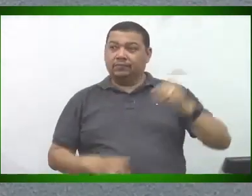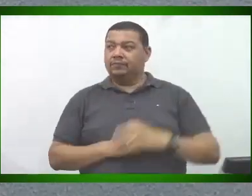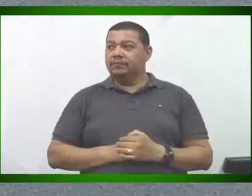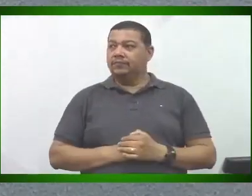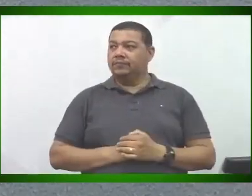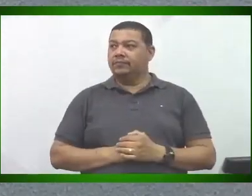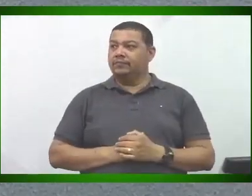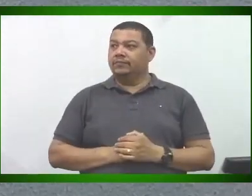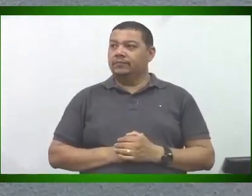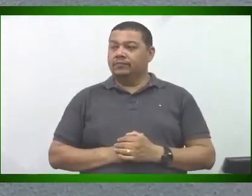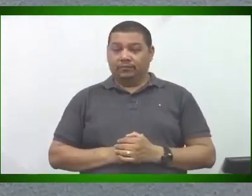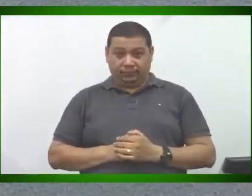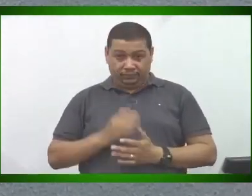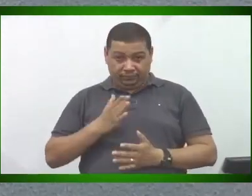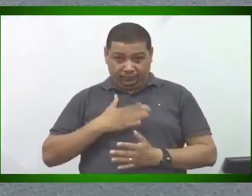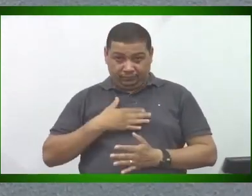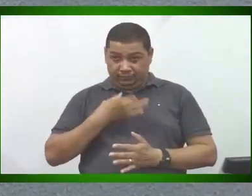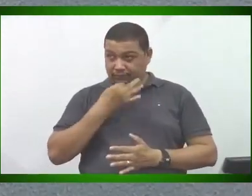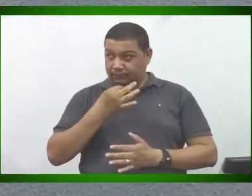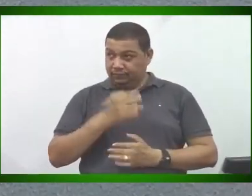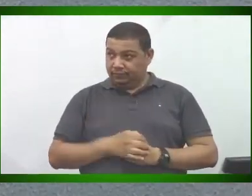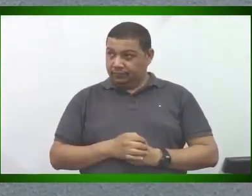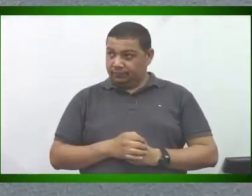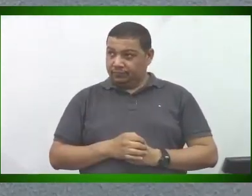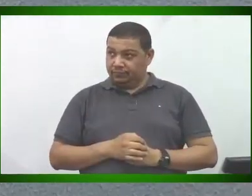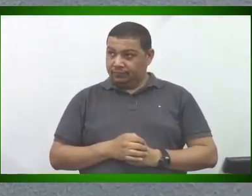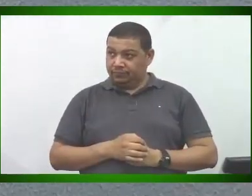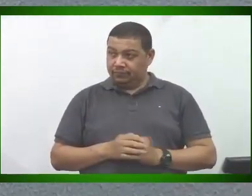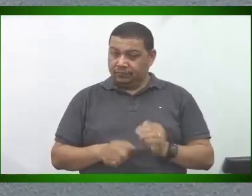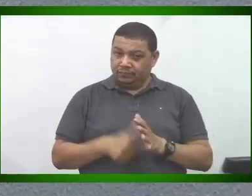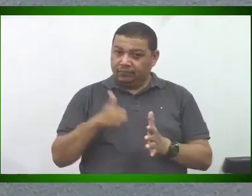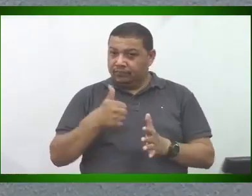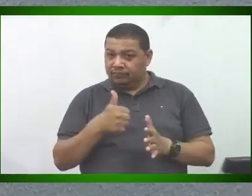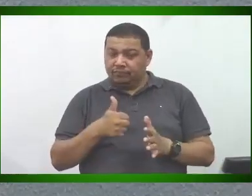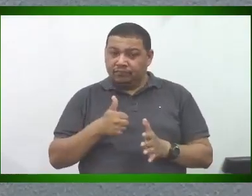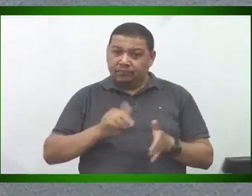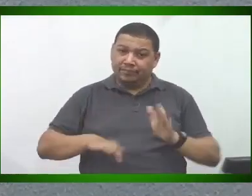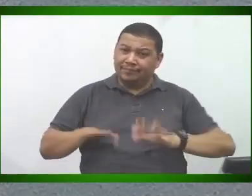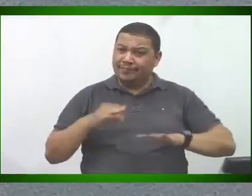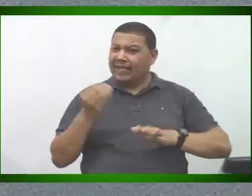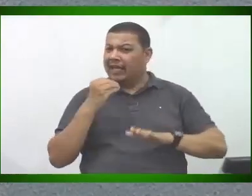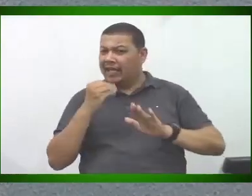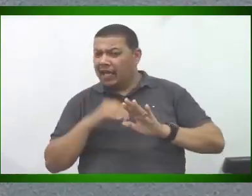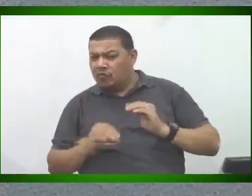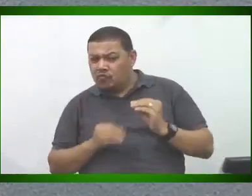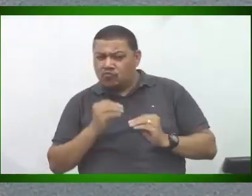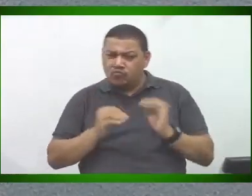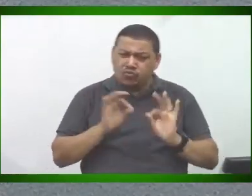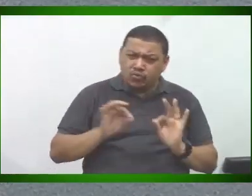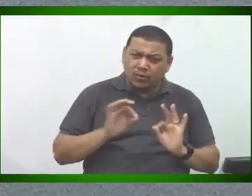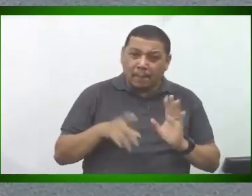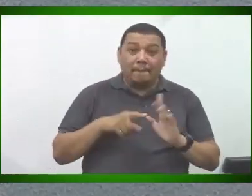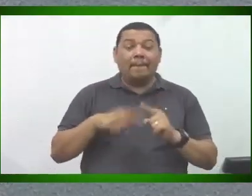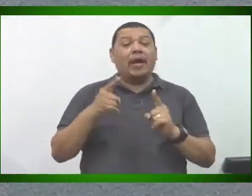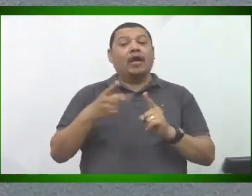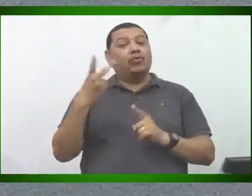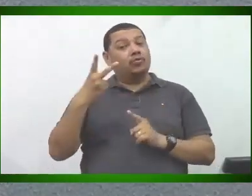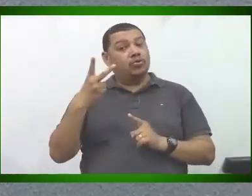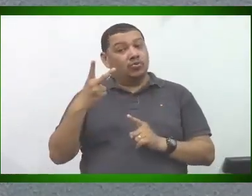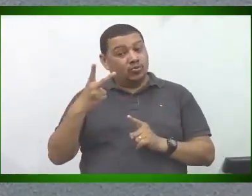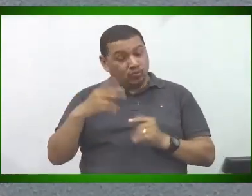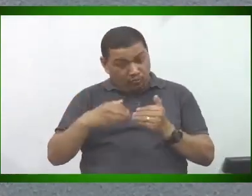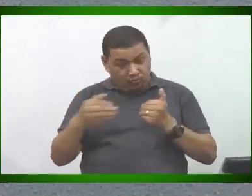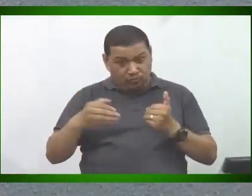aí, no meu ponto de vista, começou um primeiro tempo assim não muito bom, mas no segundo tempo aí